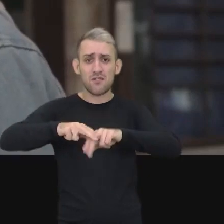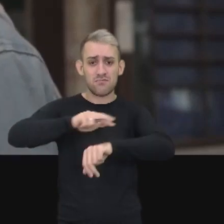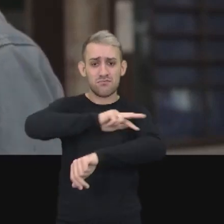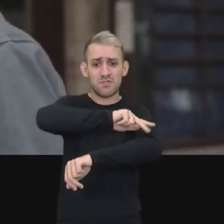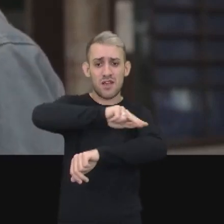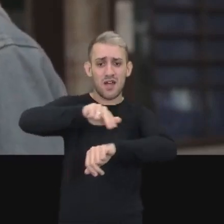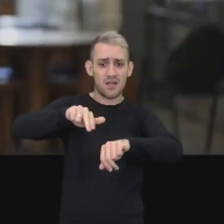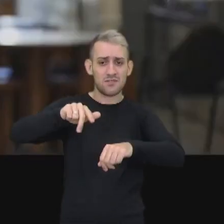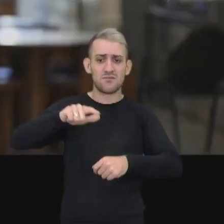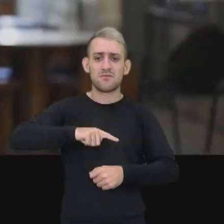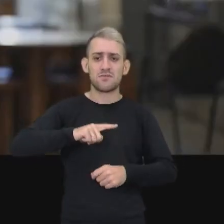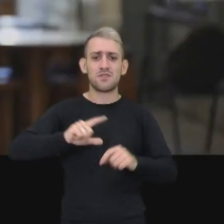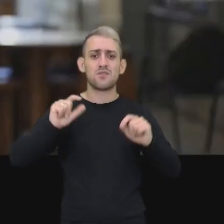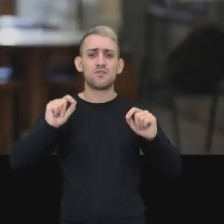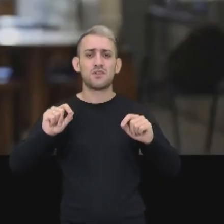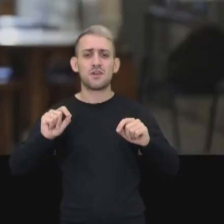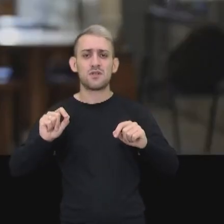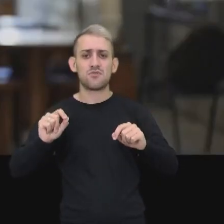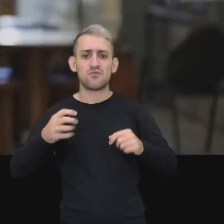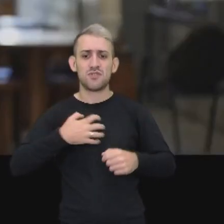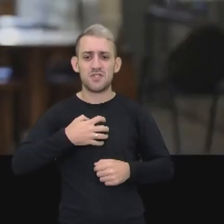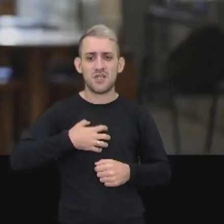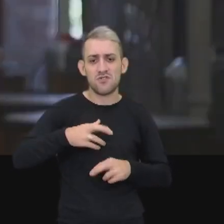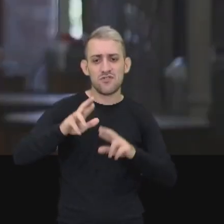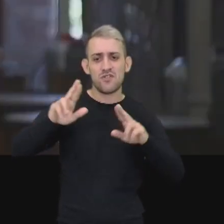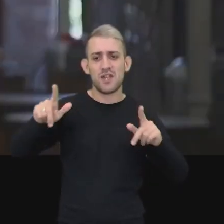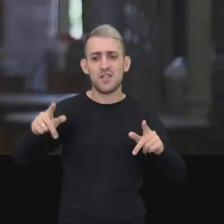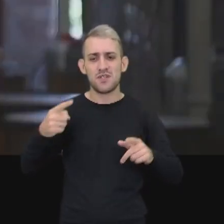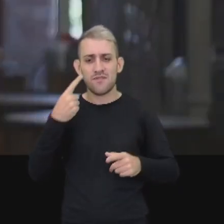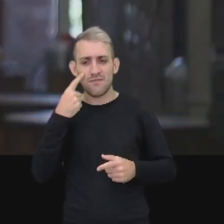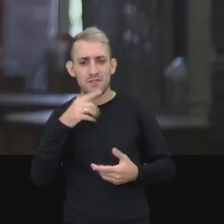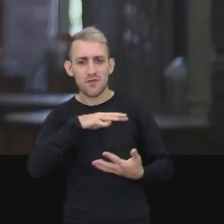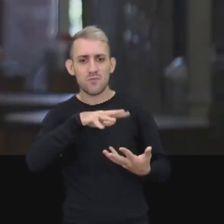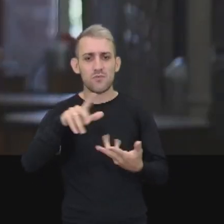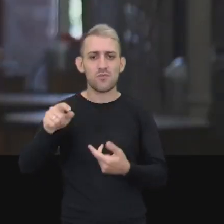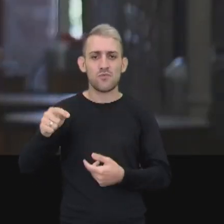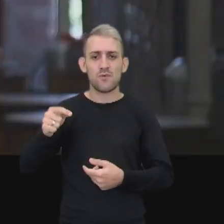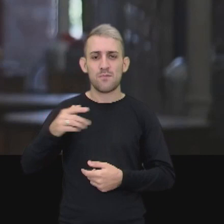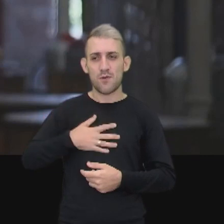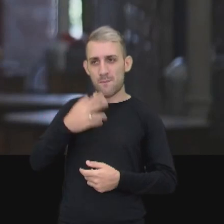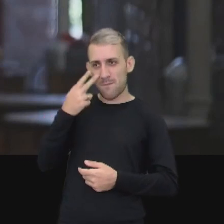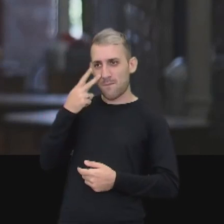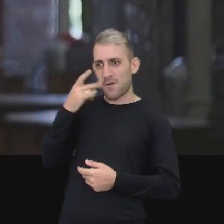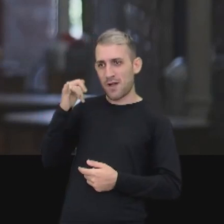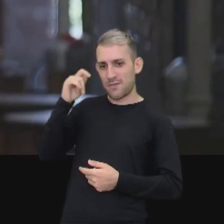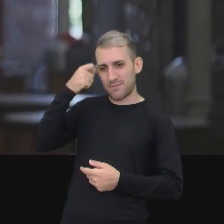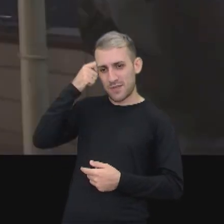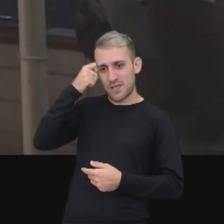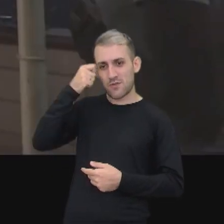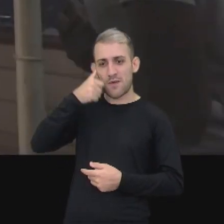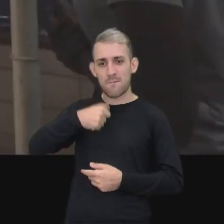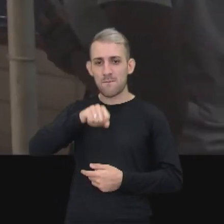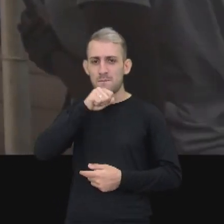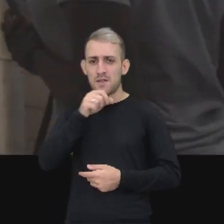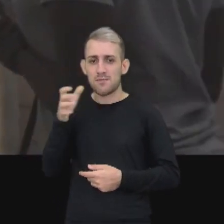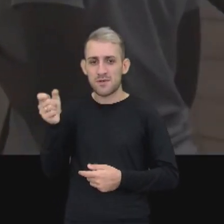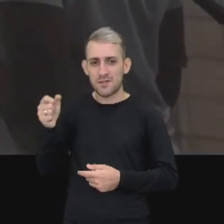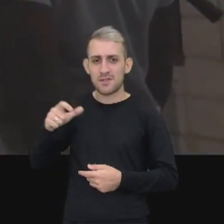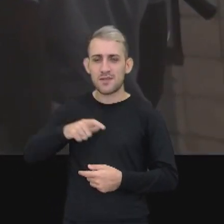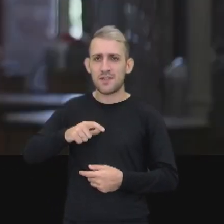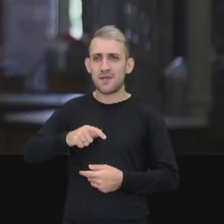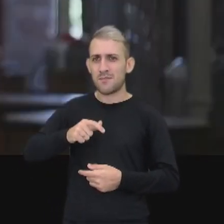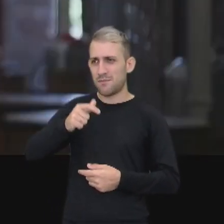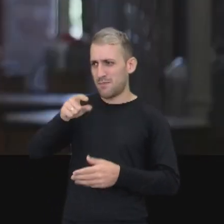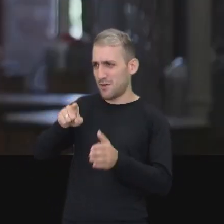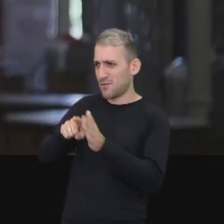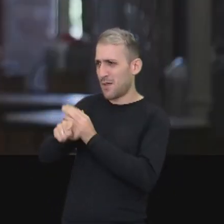acaba tendo uma forma diferente de lidar com o mundo. Eu sou filho de um pai negro, de uma mãe branca. Significou perguntarem pra minha